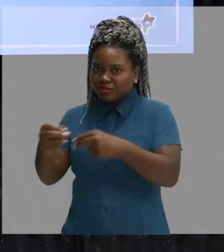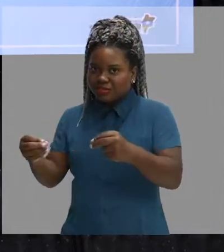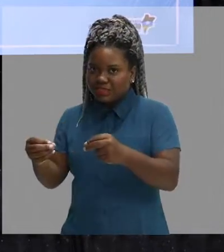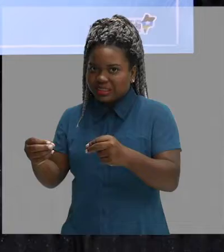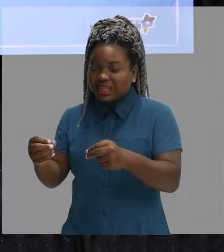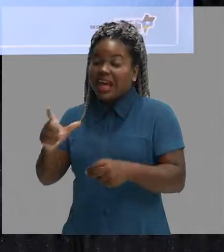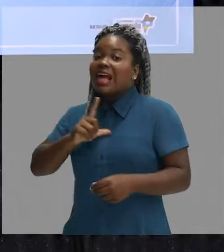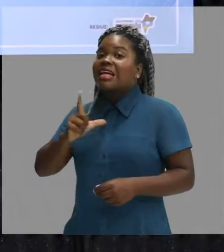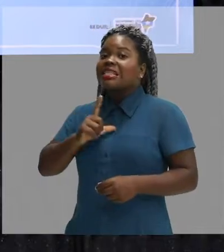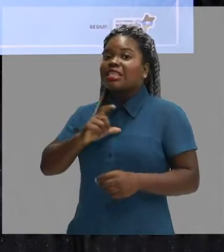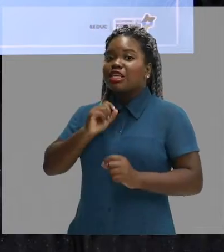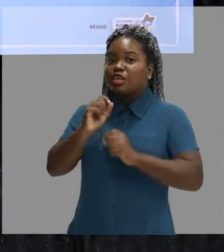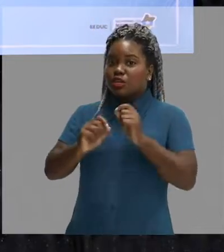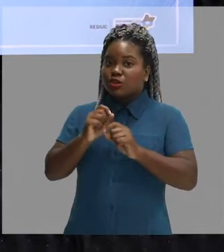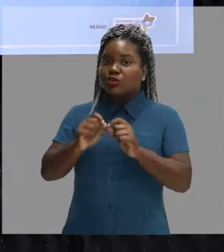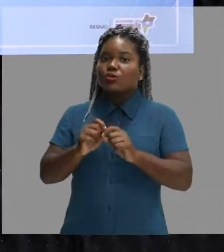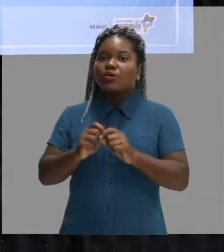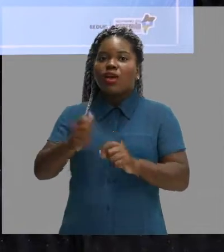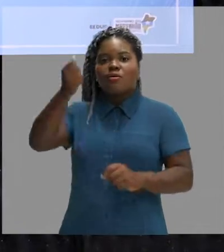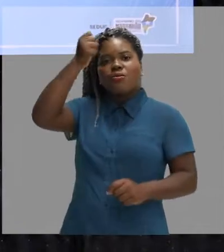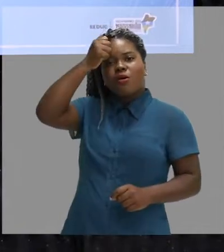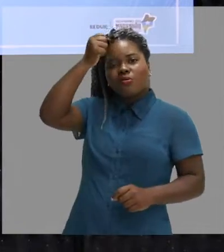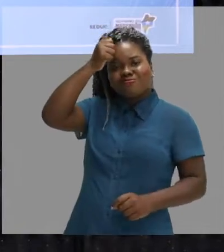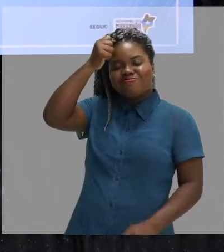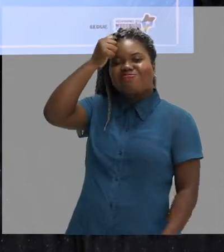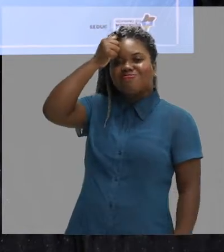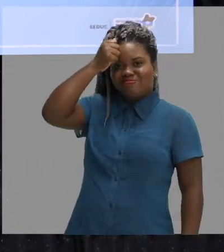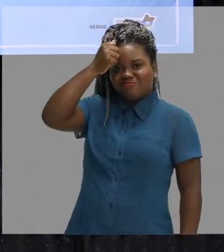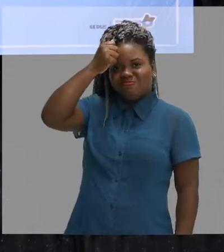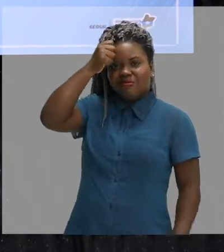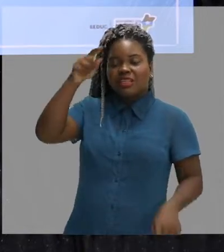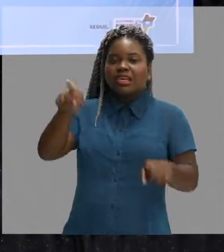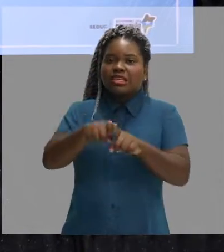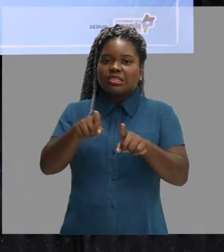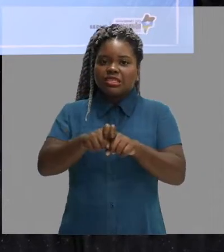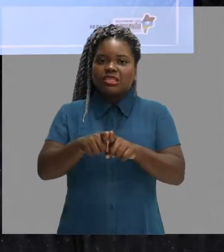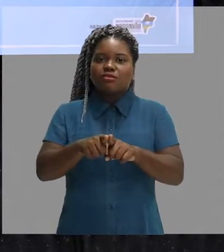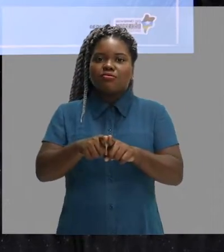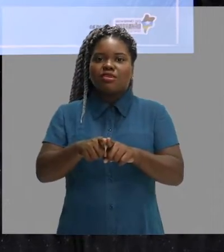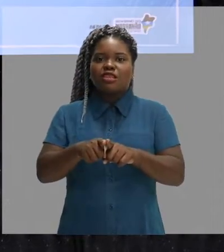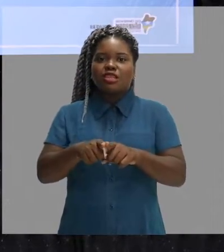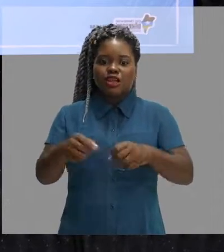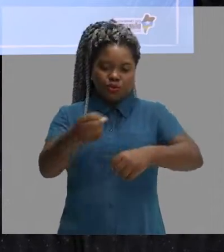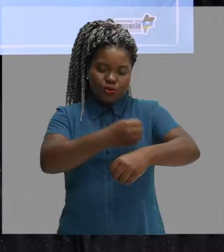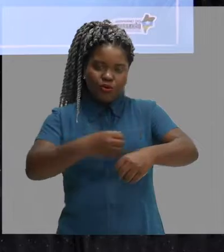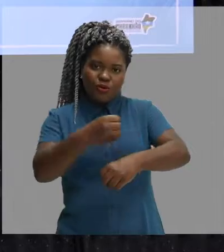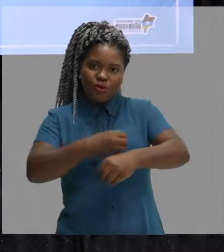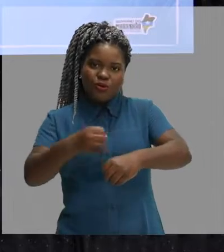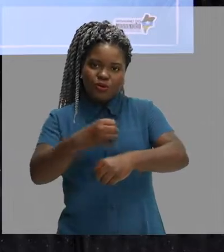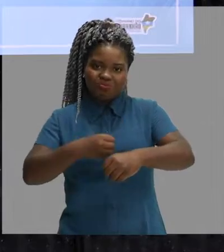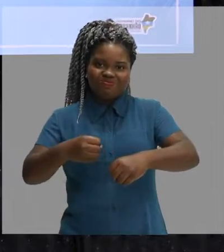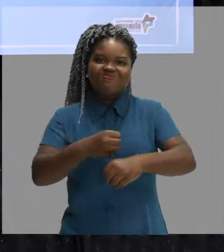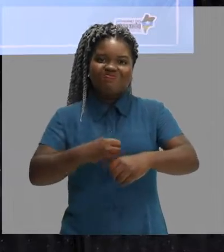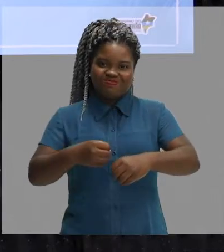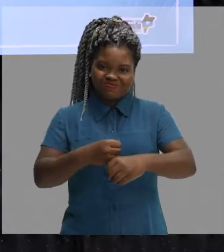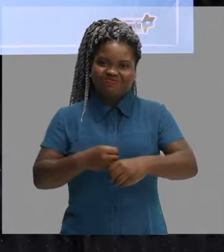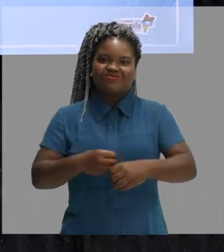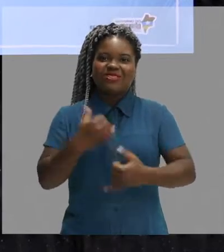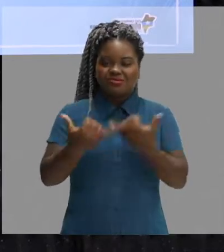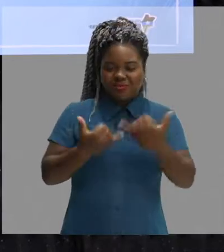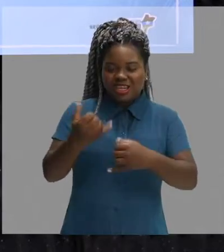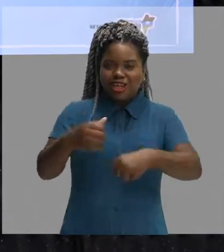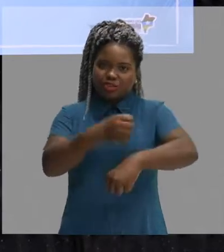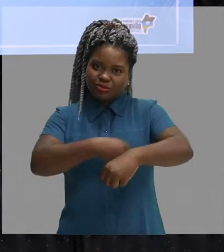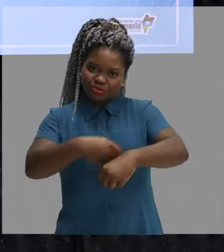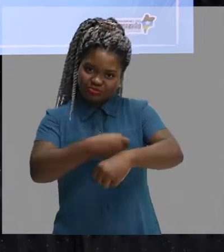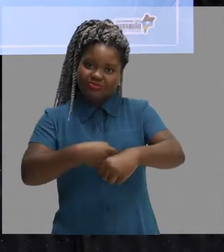bonecas, elas ganham conjunto de cozinha, elas ganham presentes quando criança que remetem à vida privada,